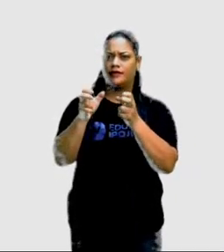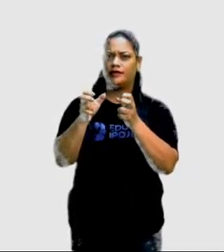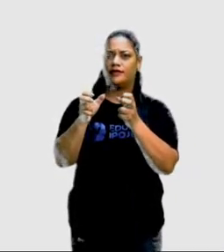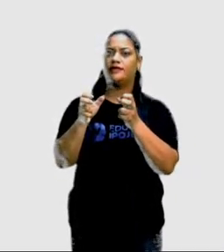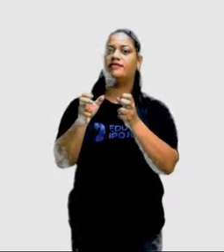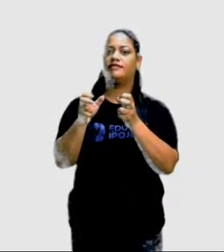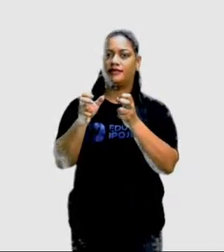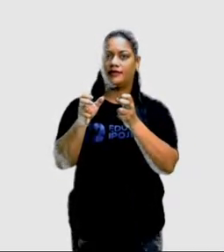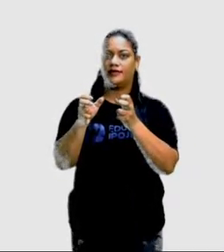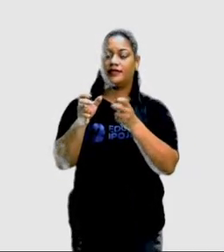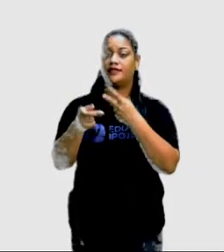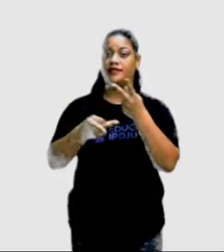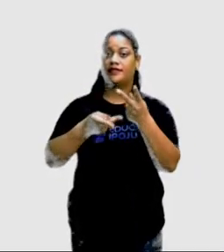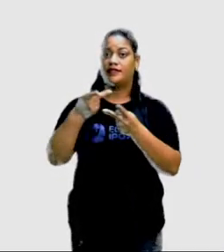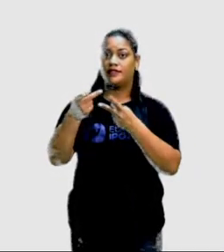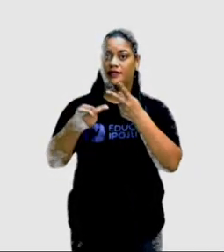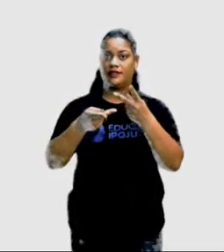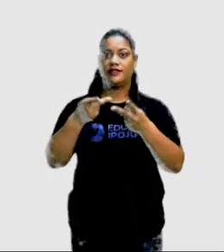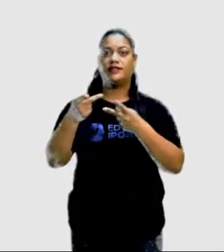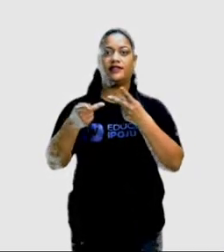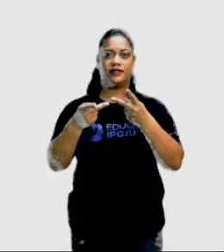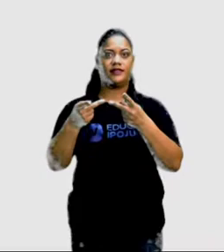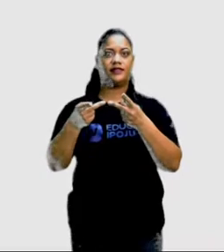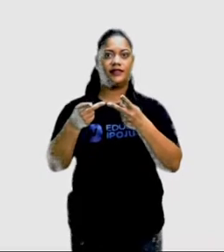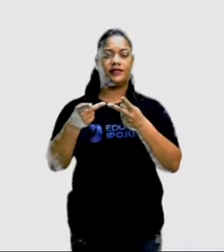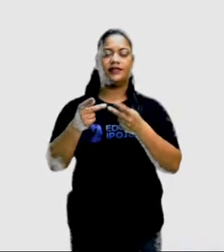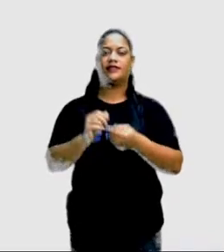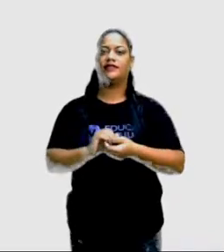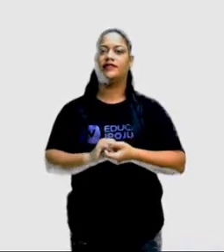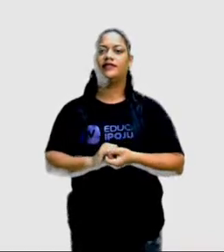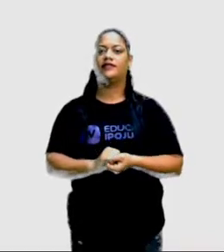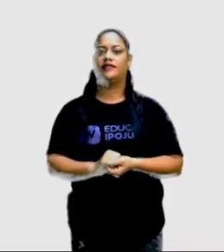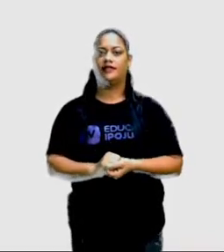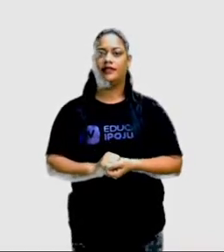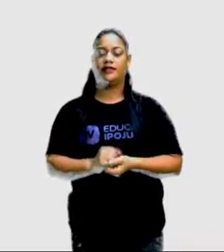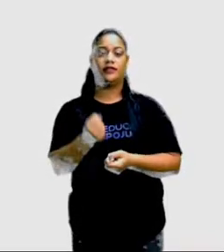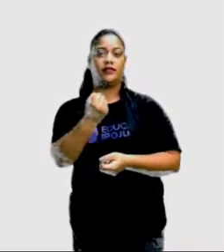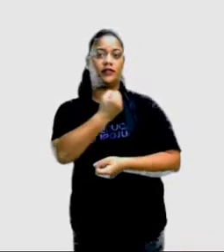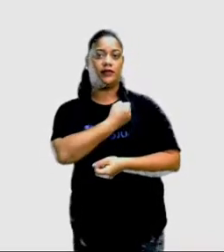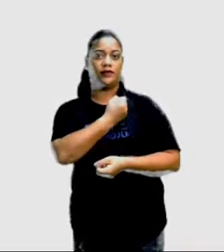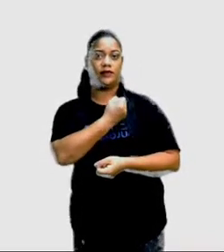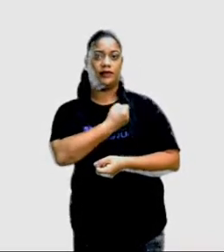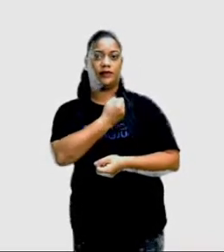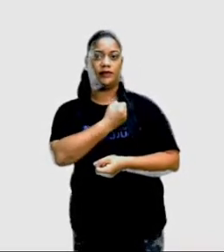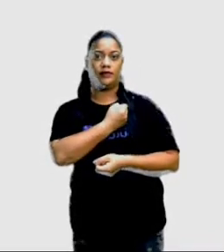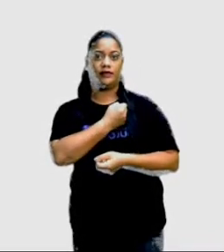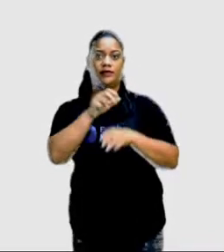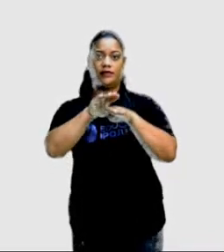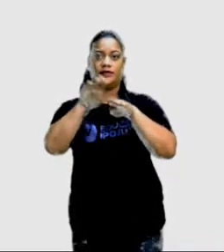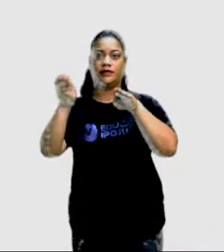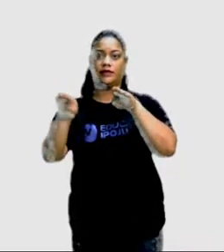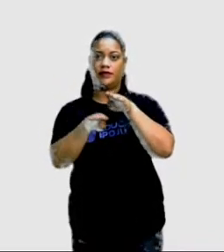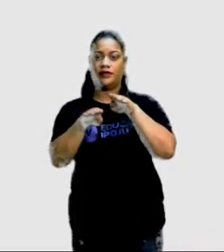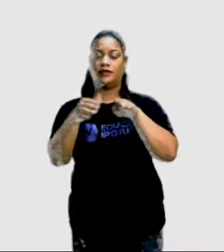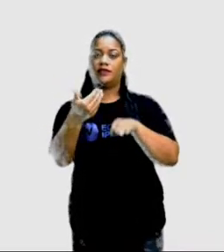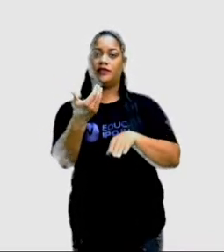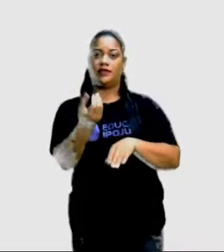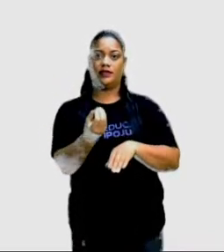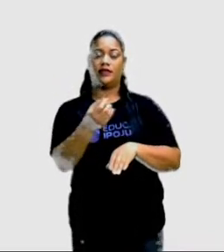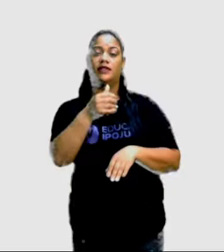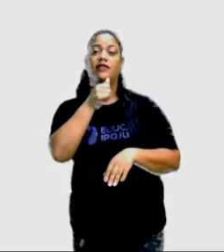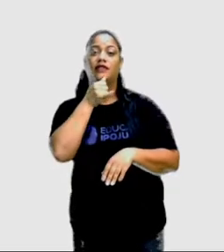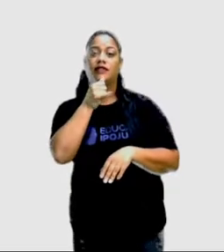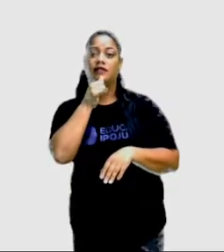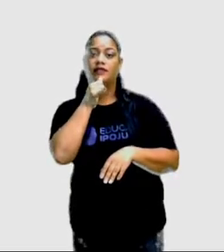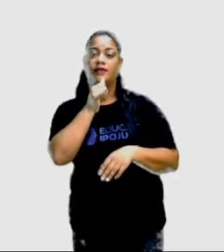eles dizem respeito às relações estabelecidas entre números menores que 10. Por